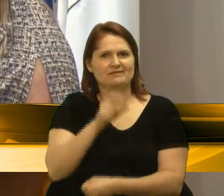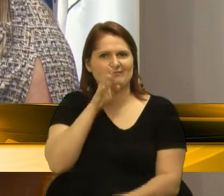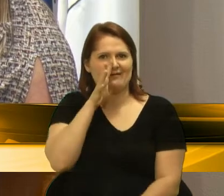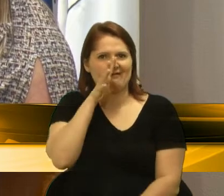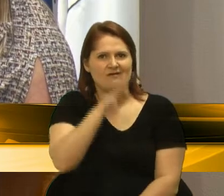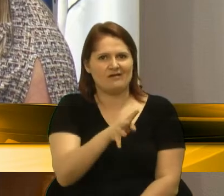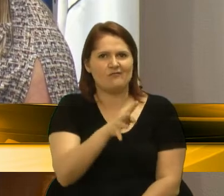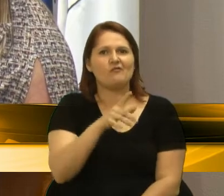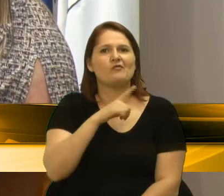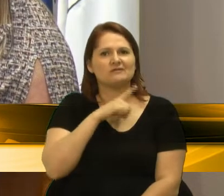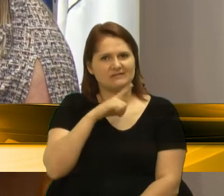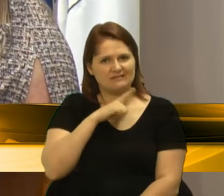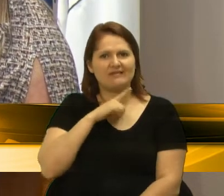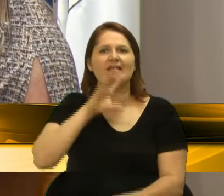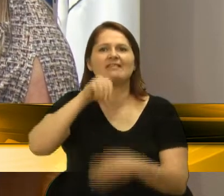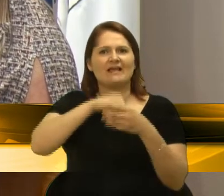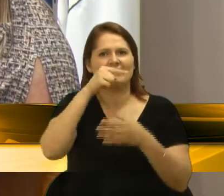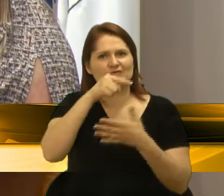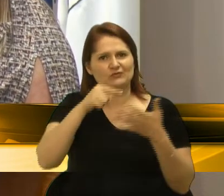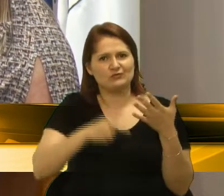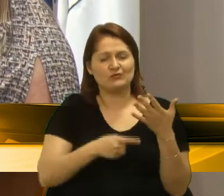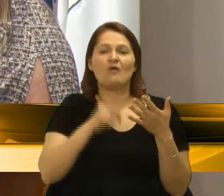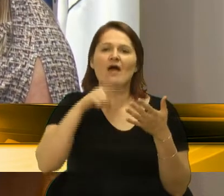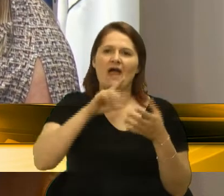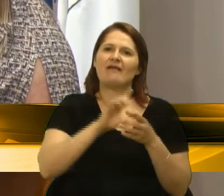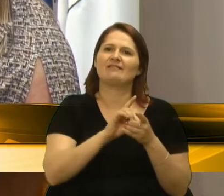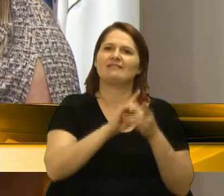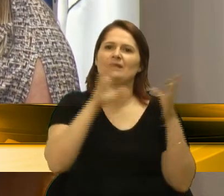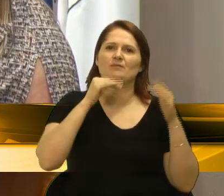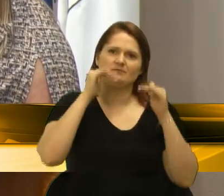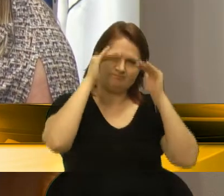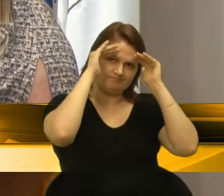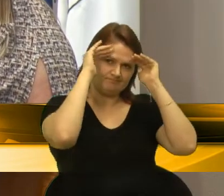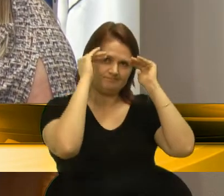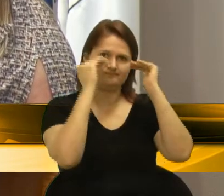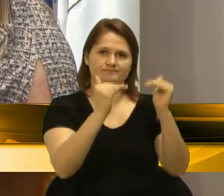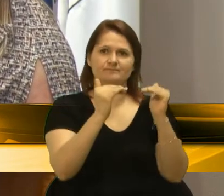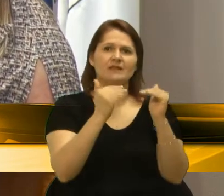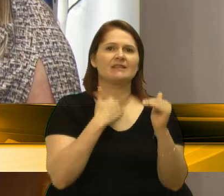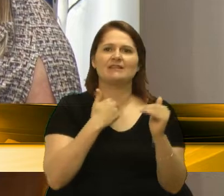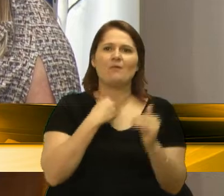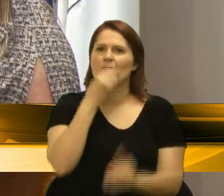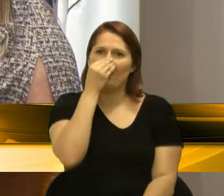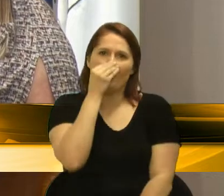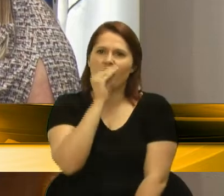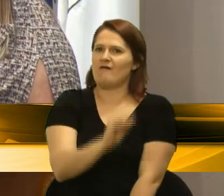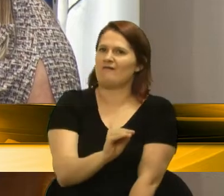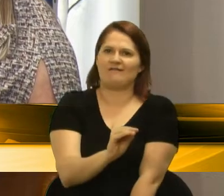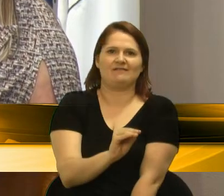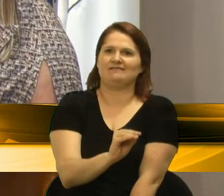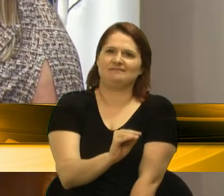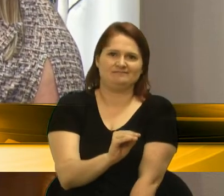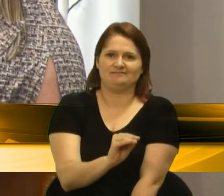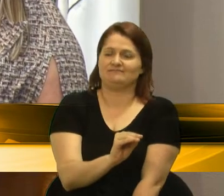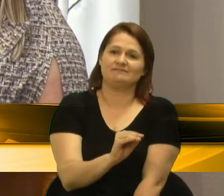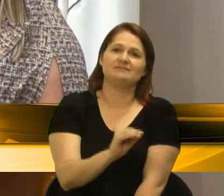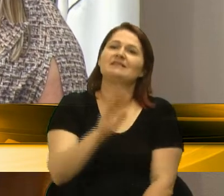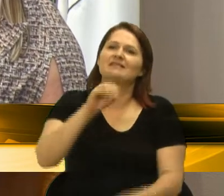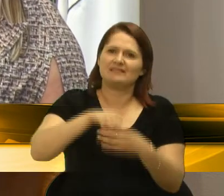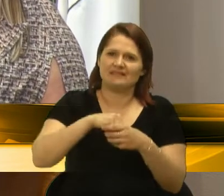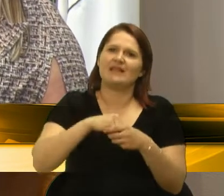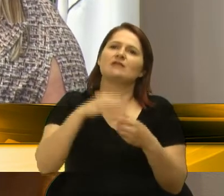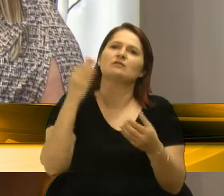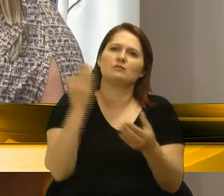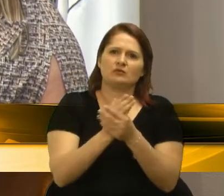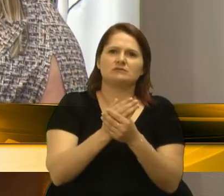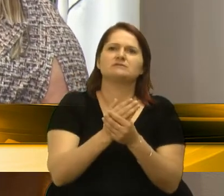das democracias e não podem ser desconhecidas e ignoradas nos processos punitivos de perda de